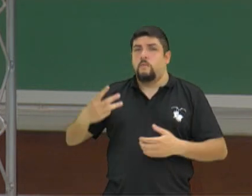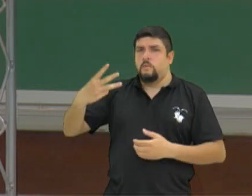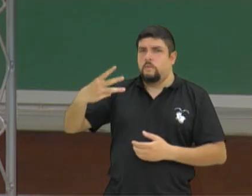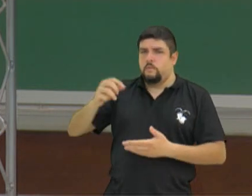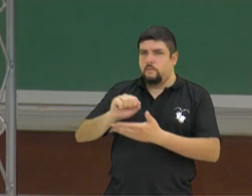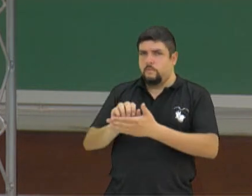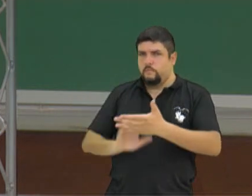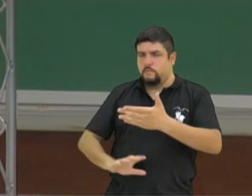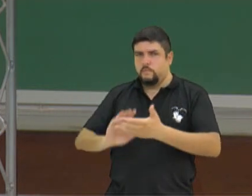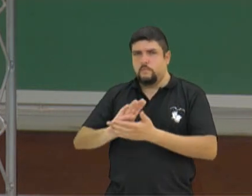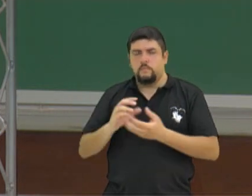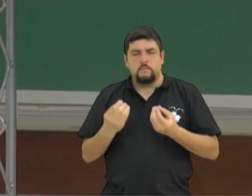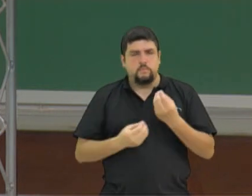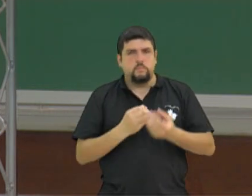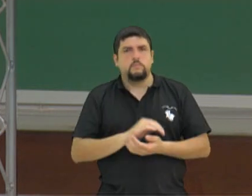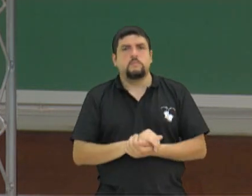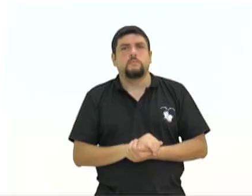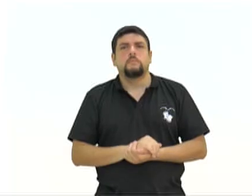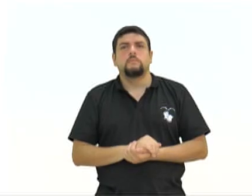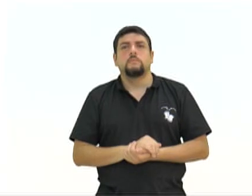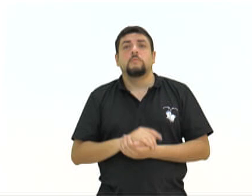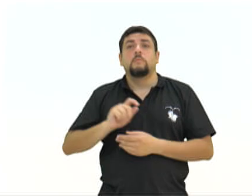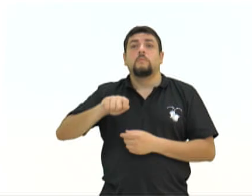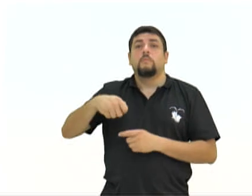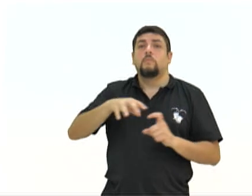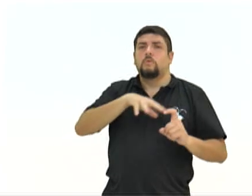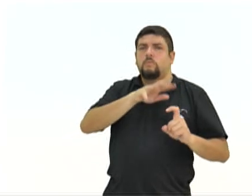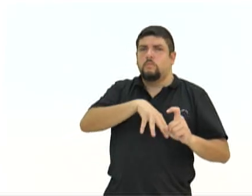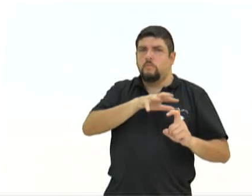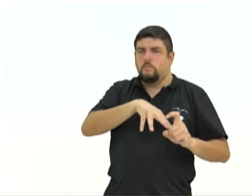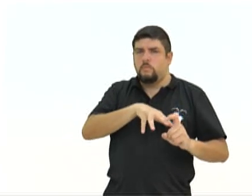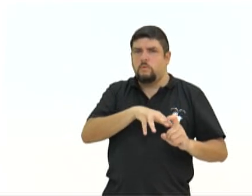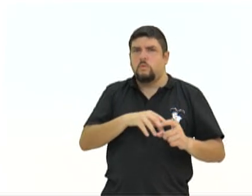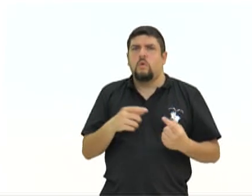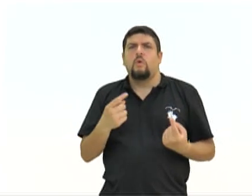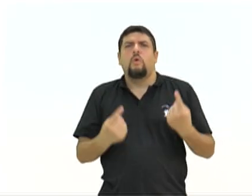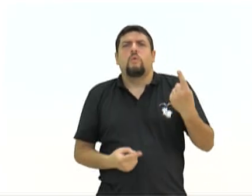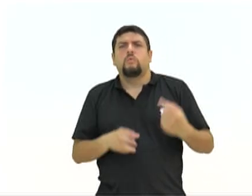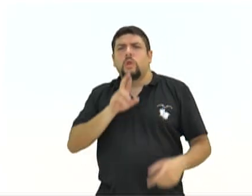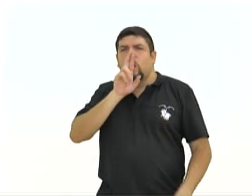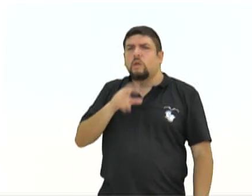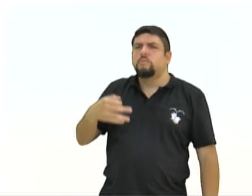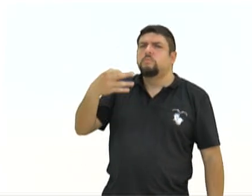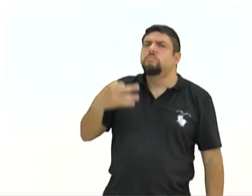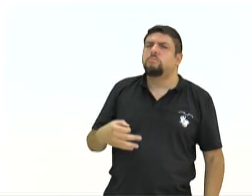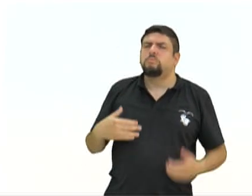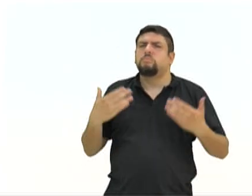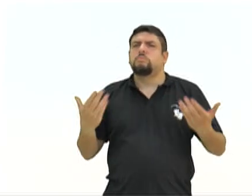questão. Então, com relação ao mito, assinale a alternativa apropriada.